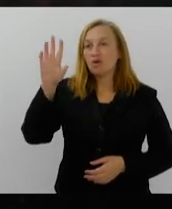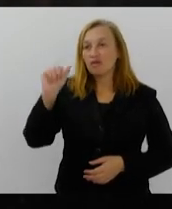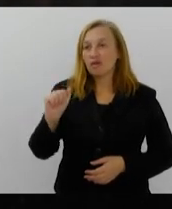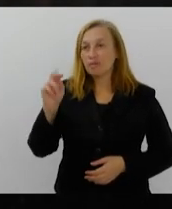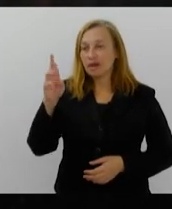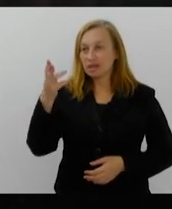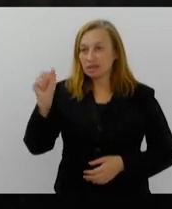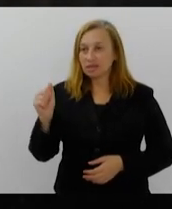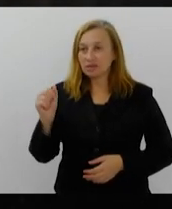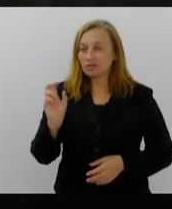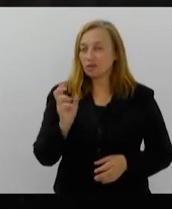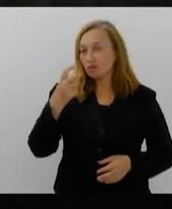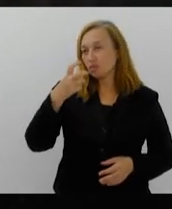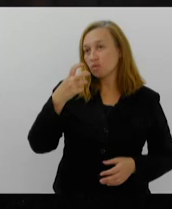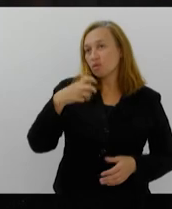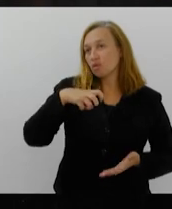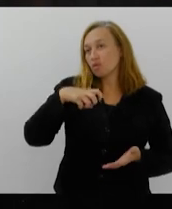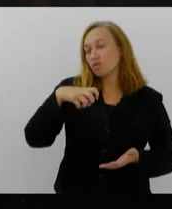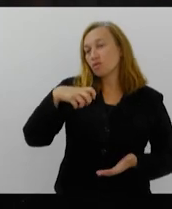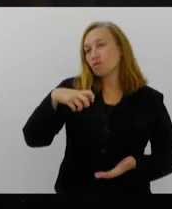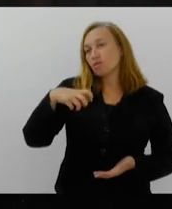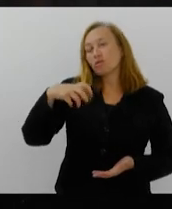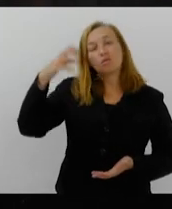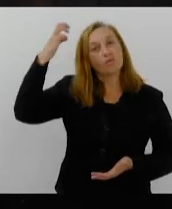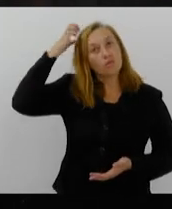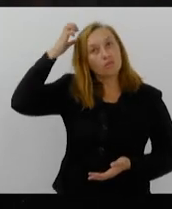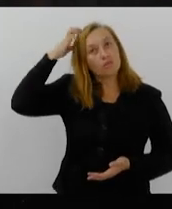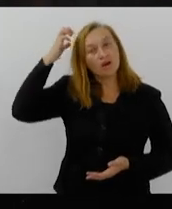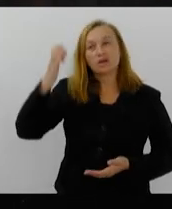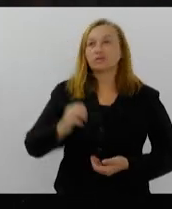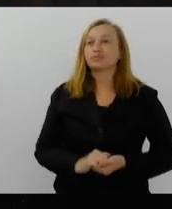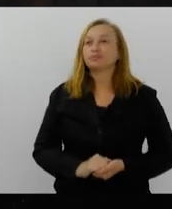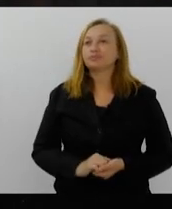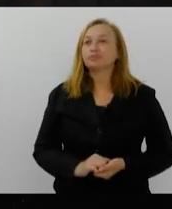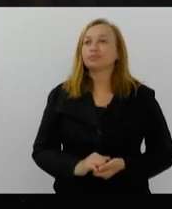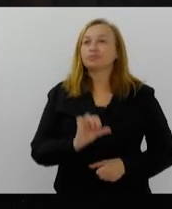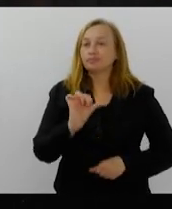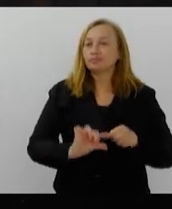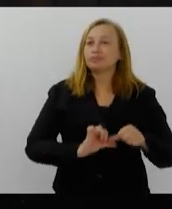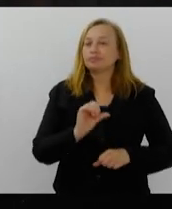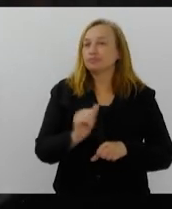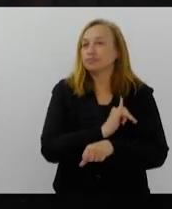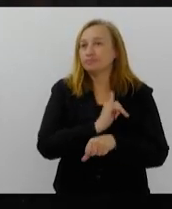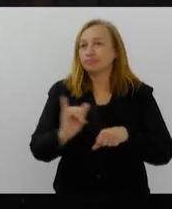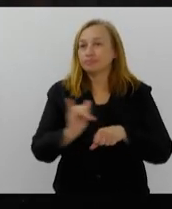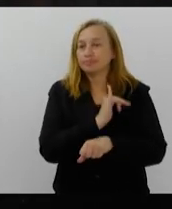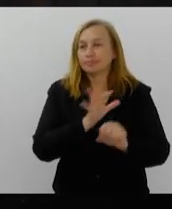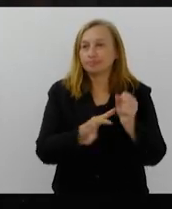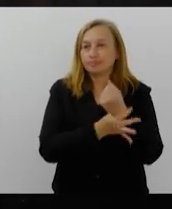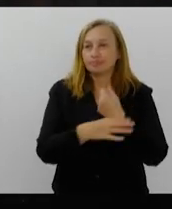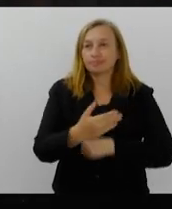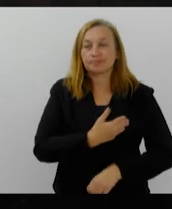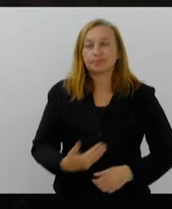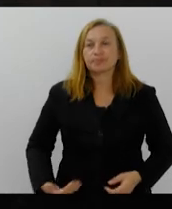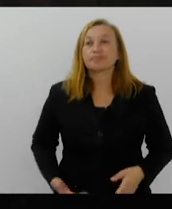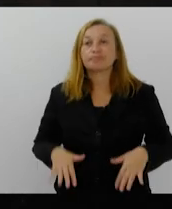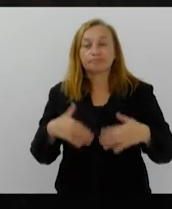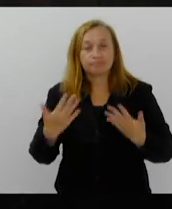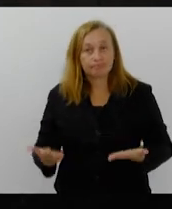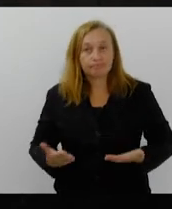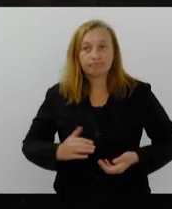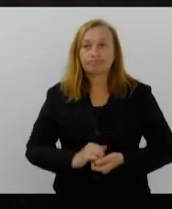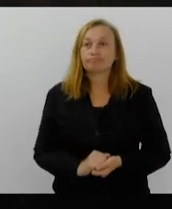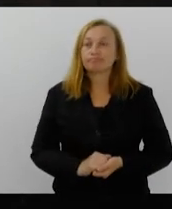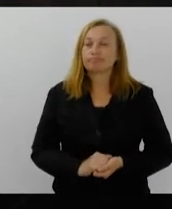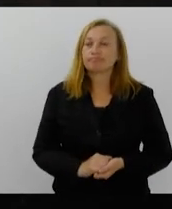E um dos elementos da condenação era a mudança da estratégia da segurança pública. Então, é a partir